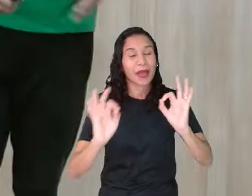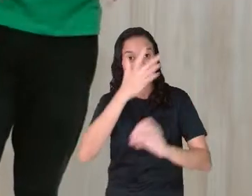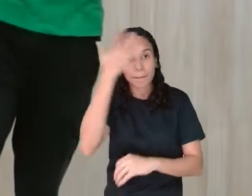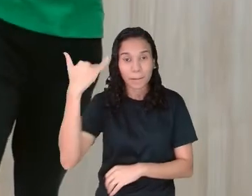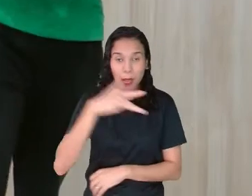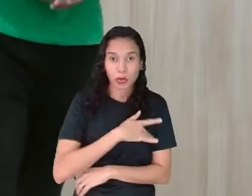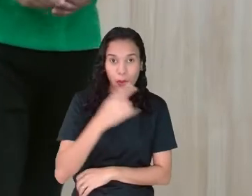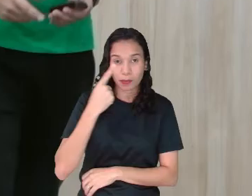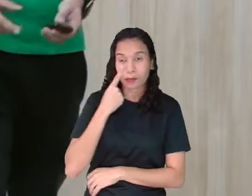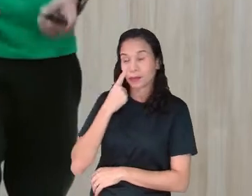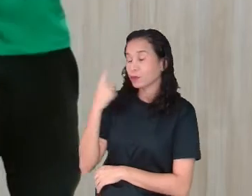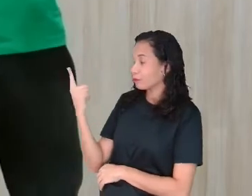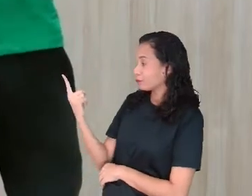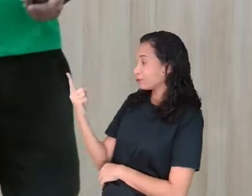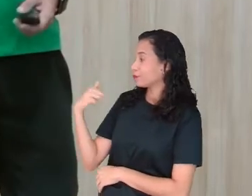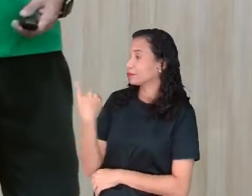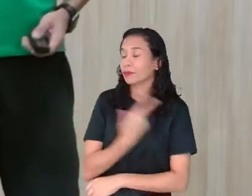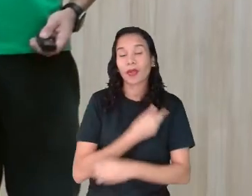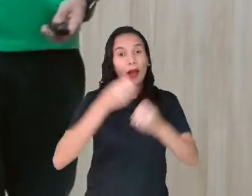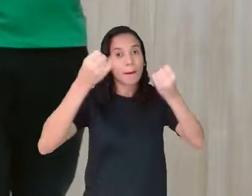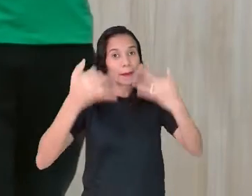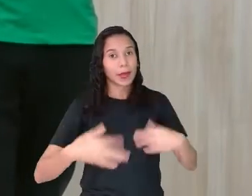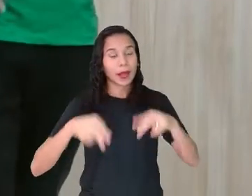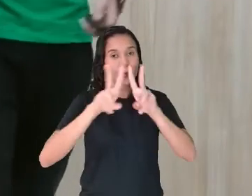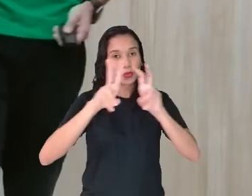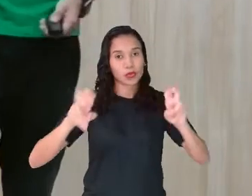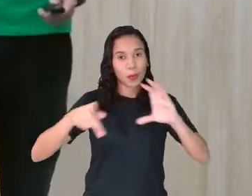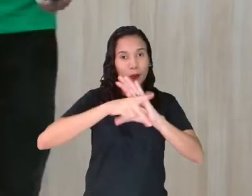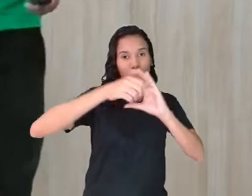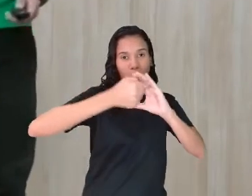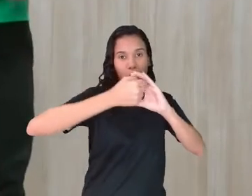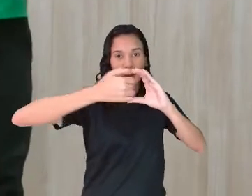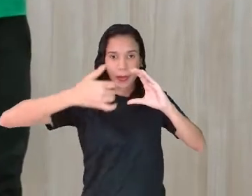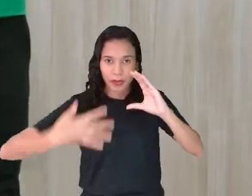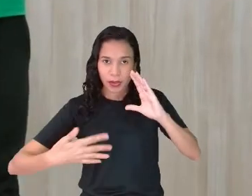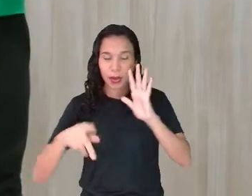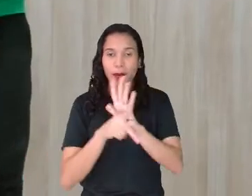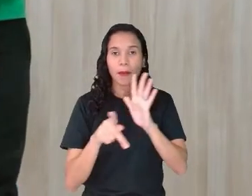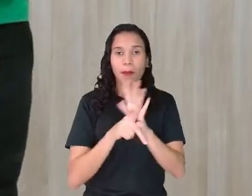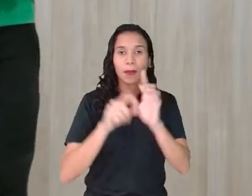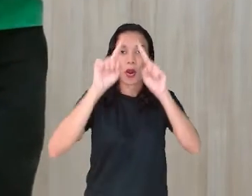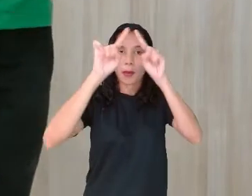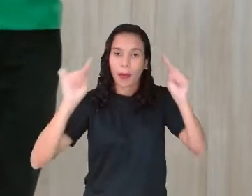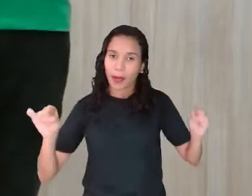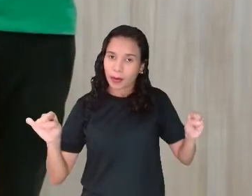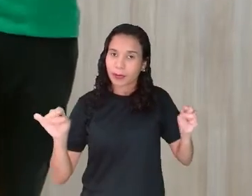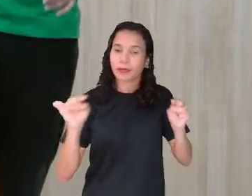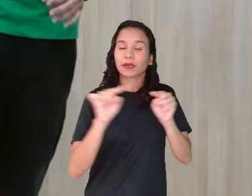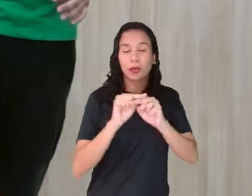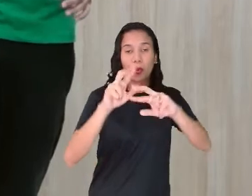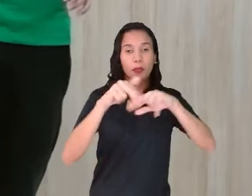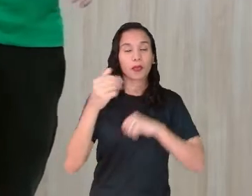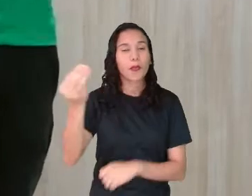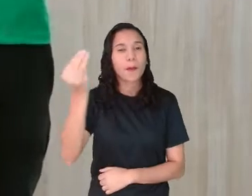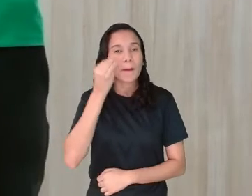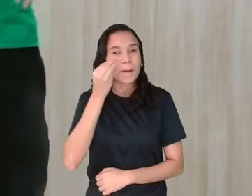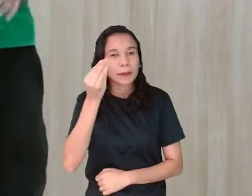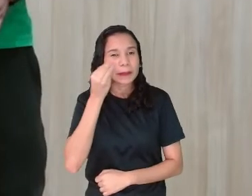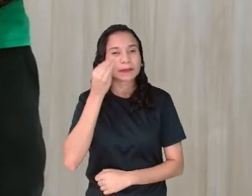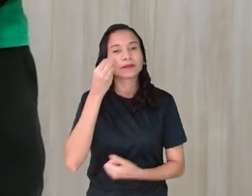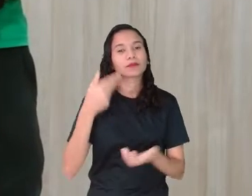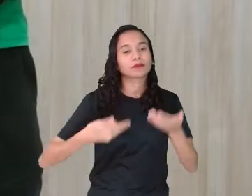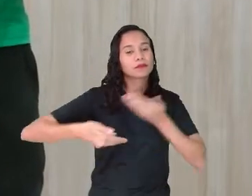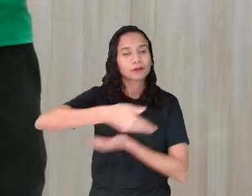Então, esse foi o nosso vídeo aí falando sobre as classificações dos triângulos. Então, observe aí